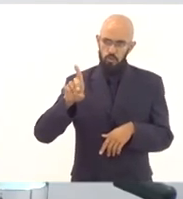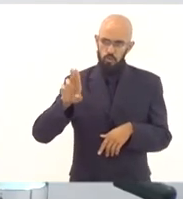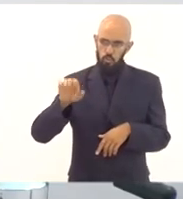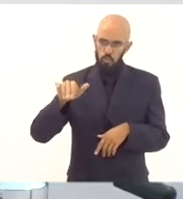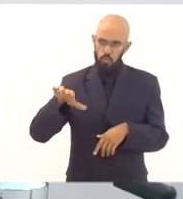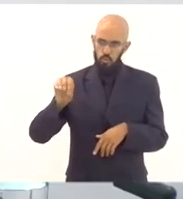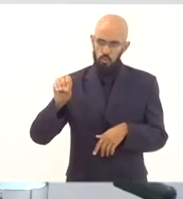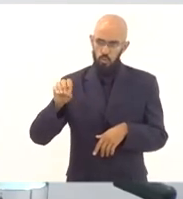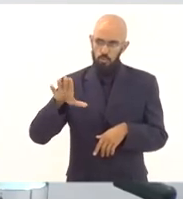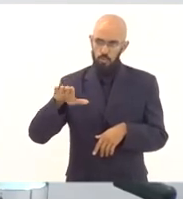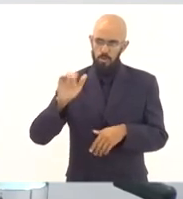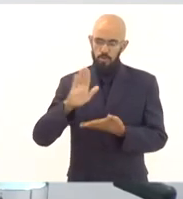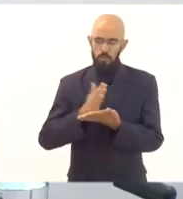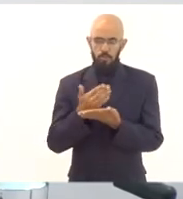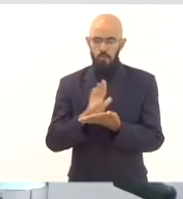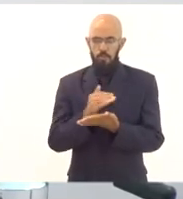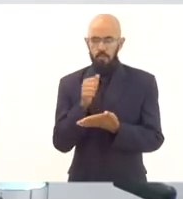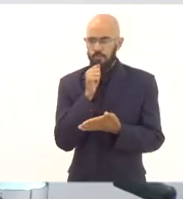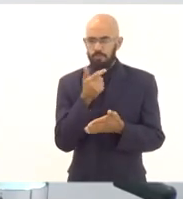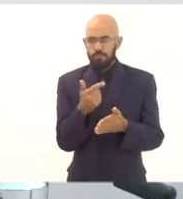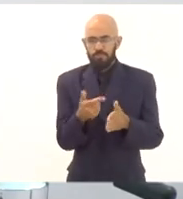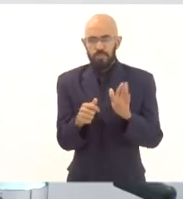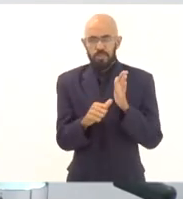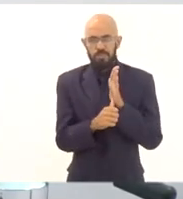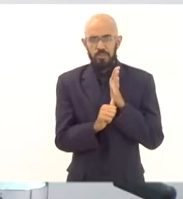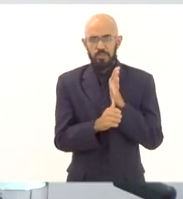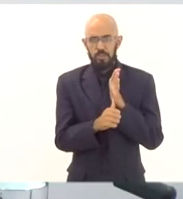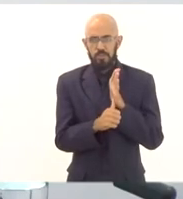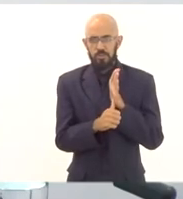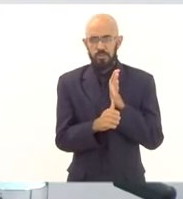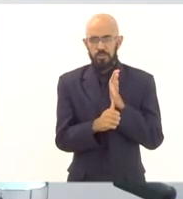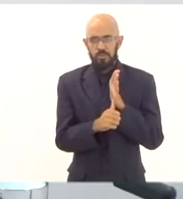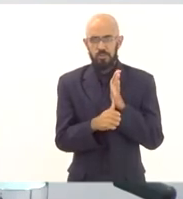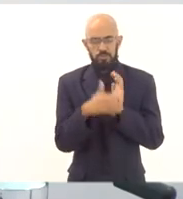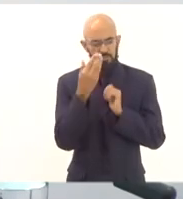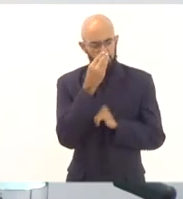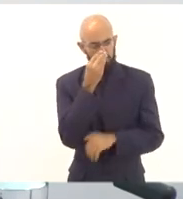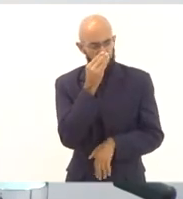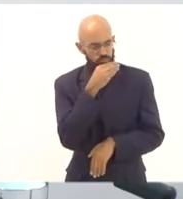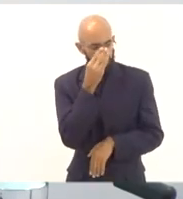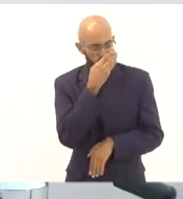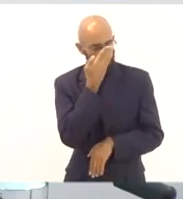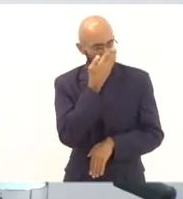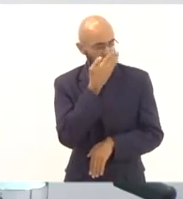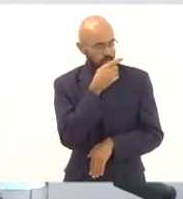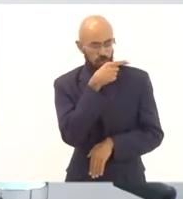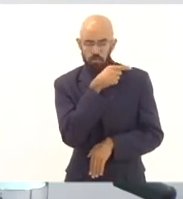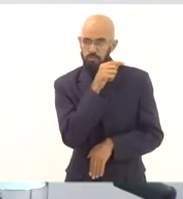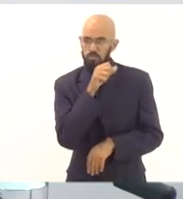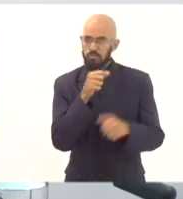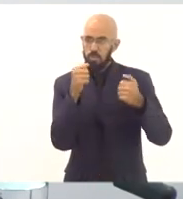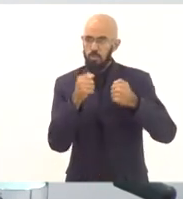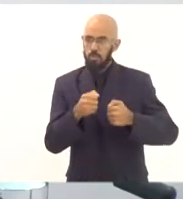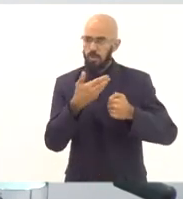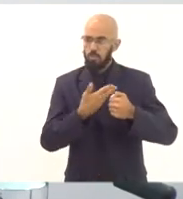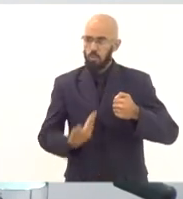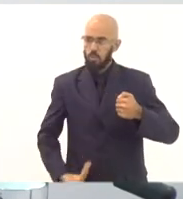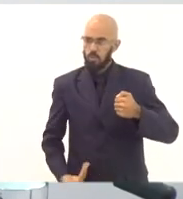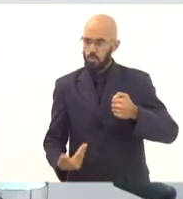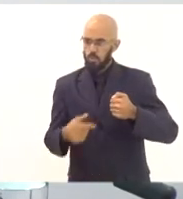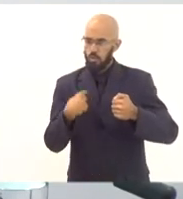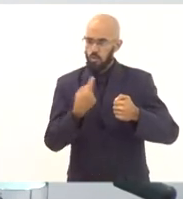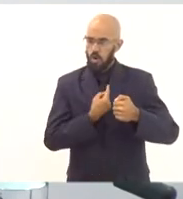pessoas que não têm sequer identidade pessoas que são invisíveis ao poder público e nós tem tempo